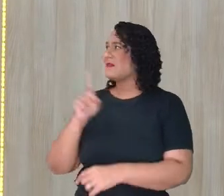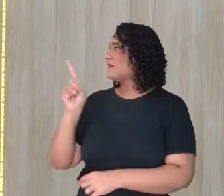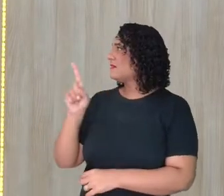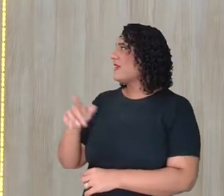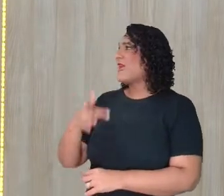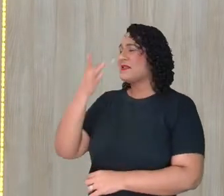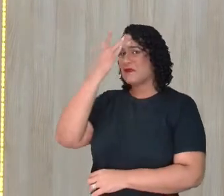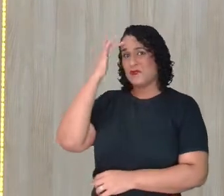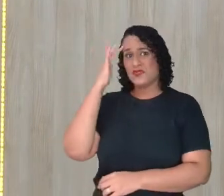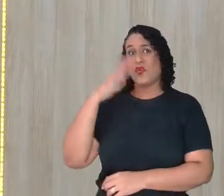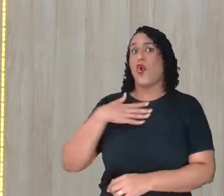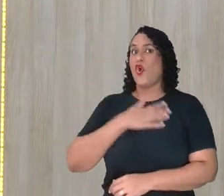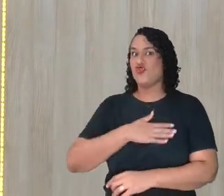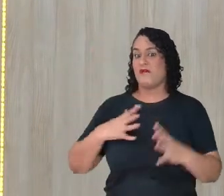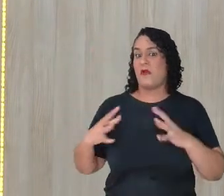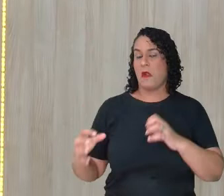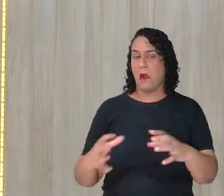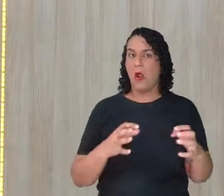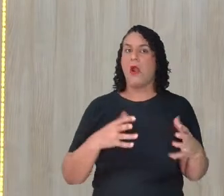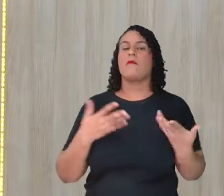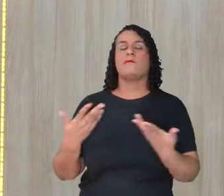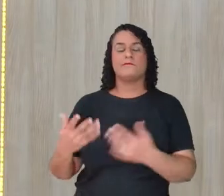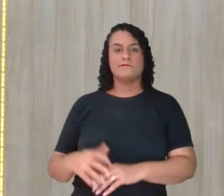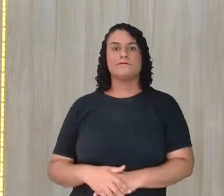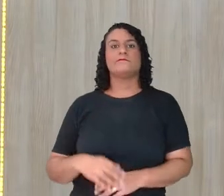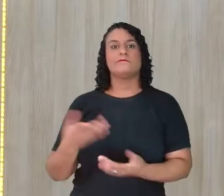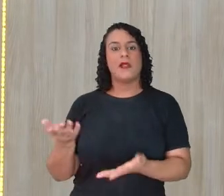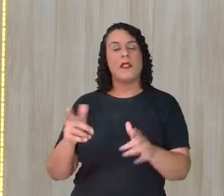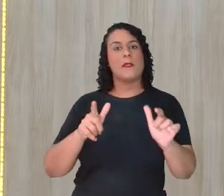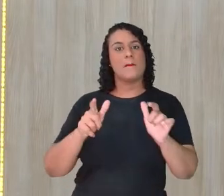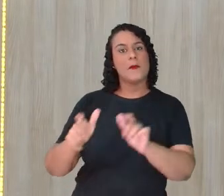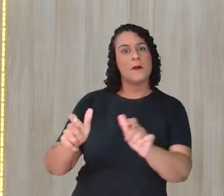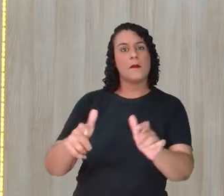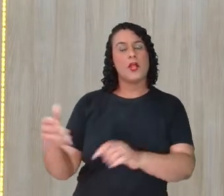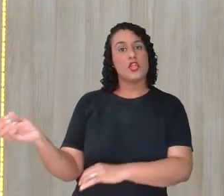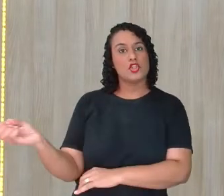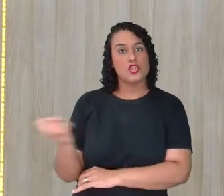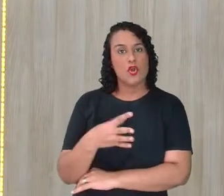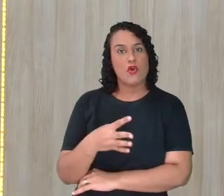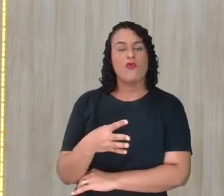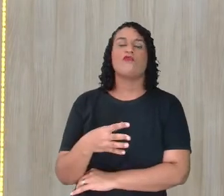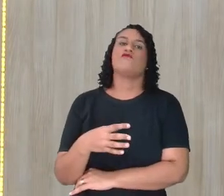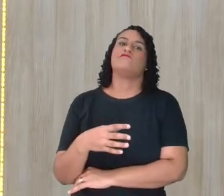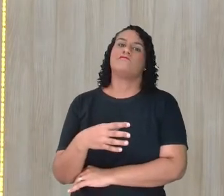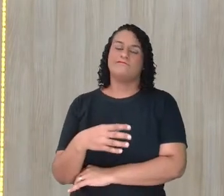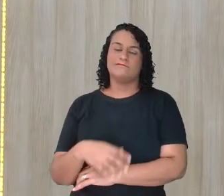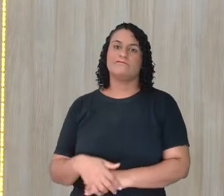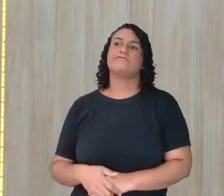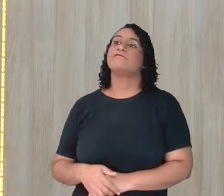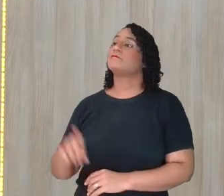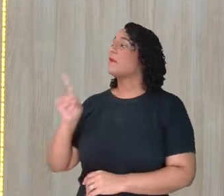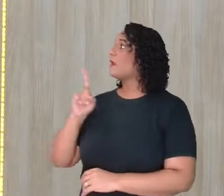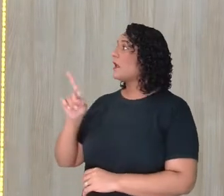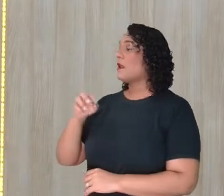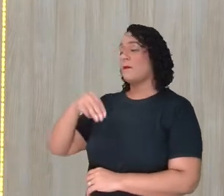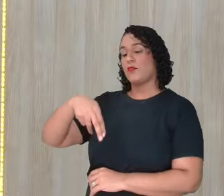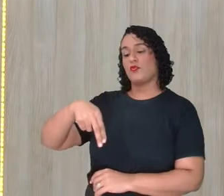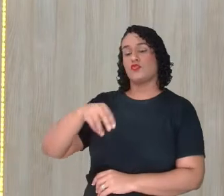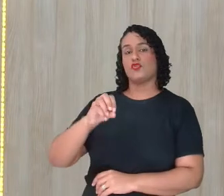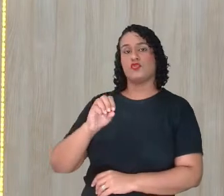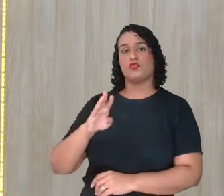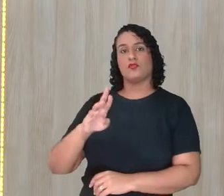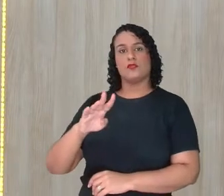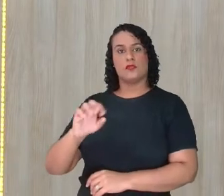Então, e para novos territórios daria a esses nobres a oportunidade, né,